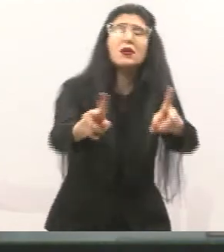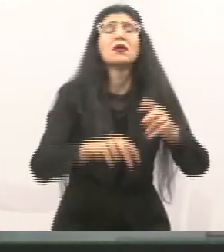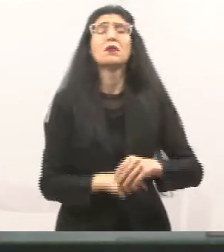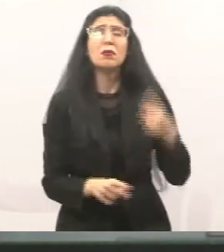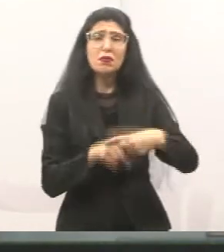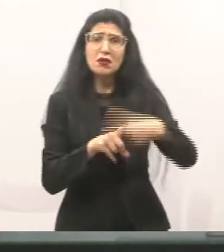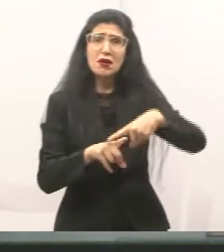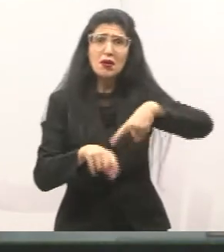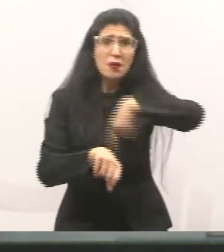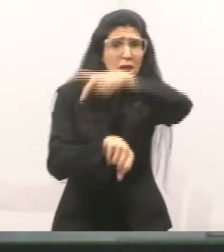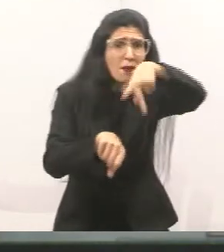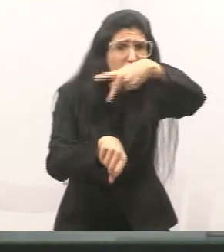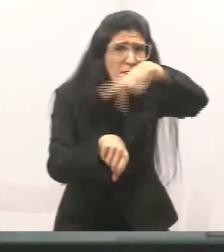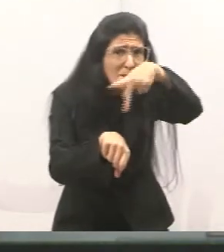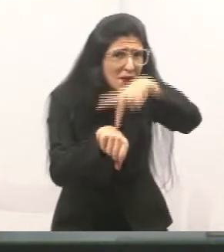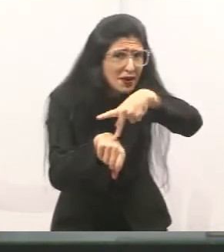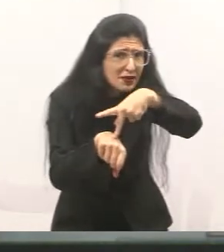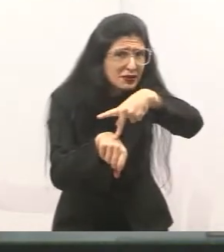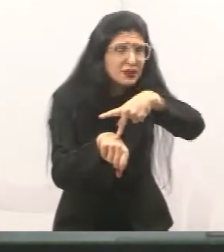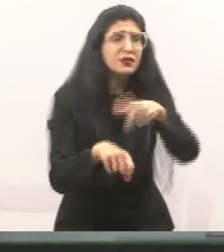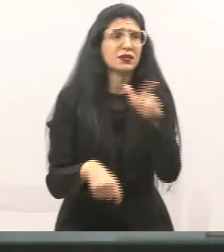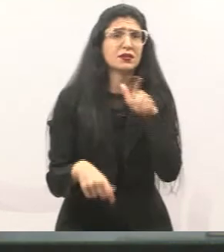republicana.